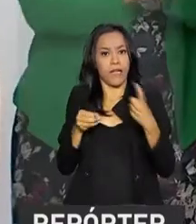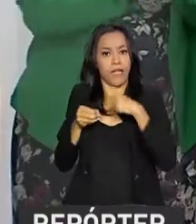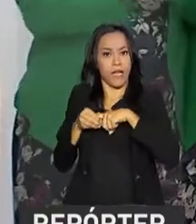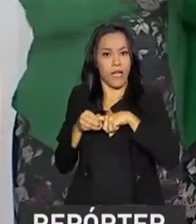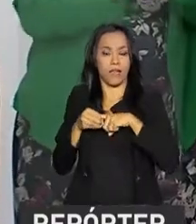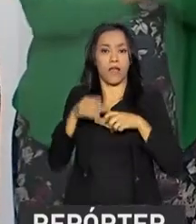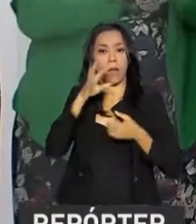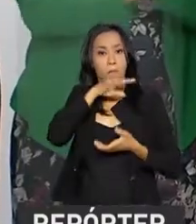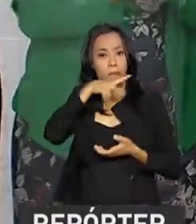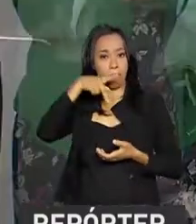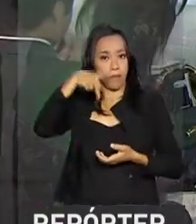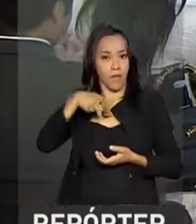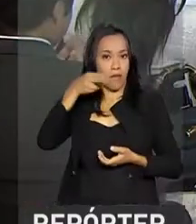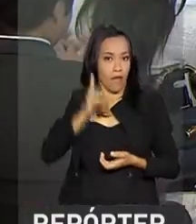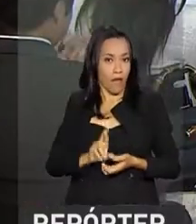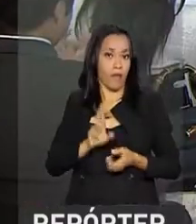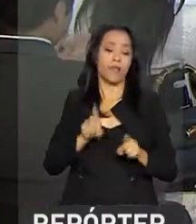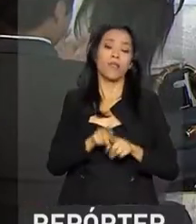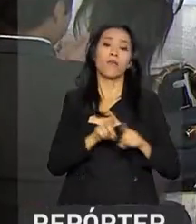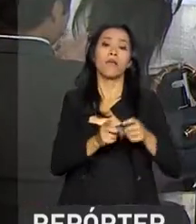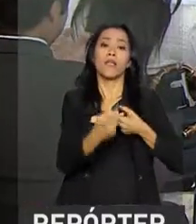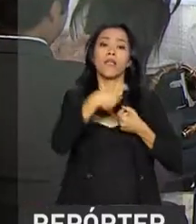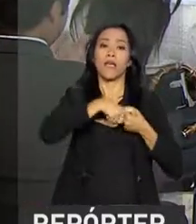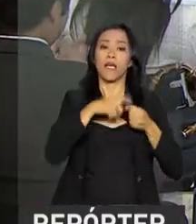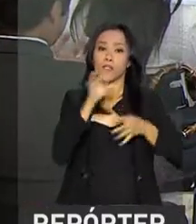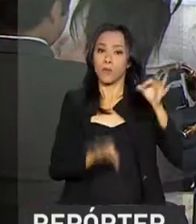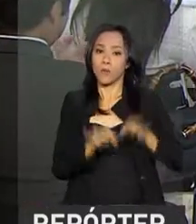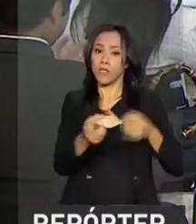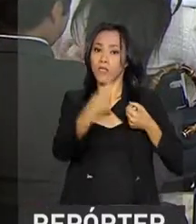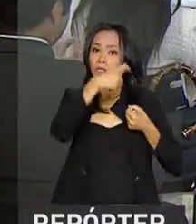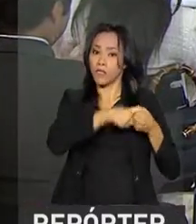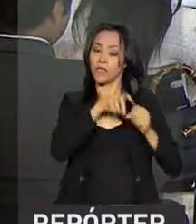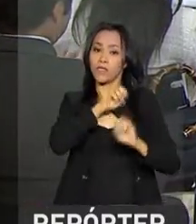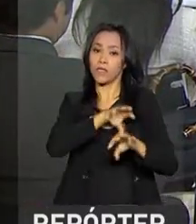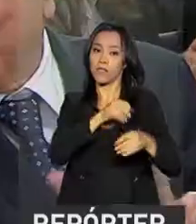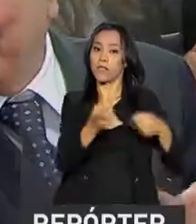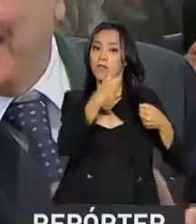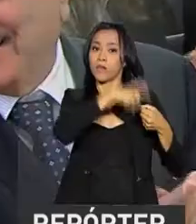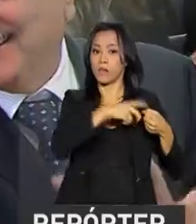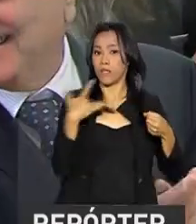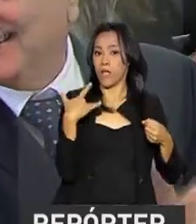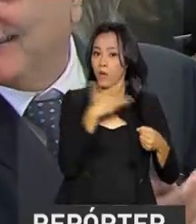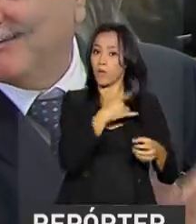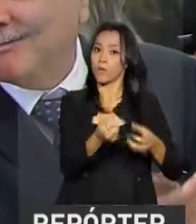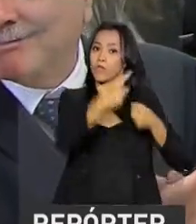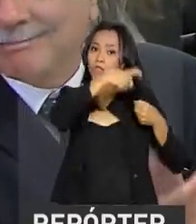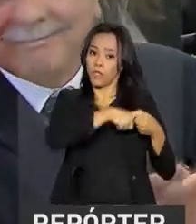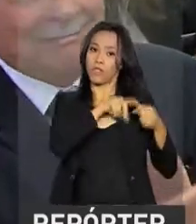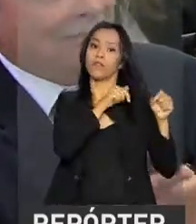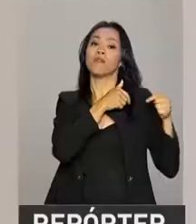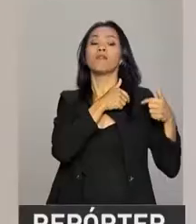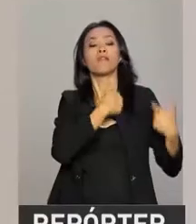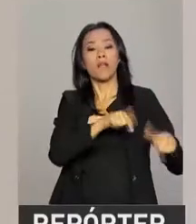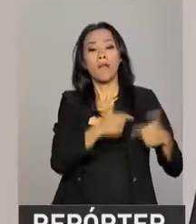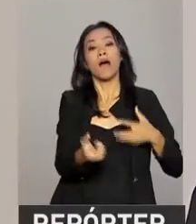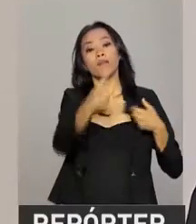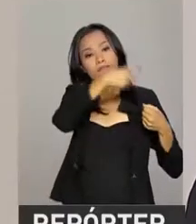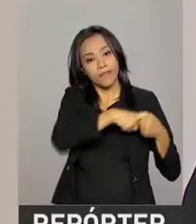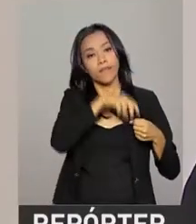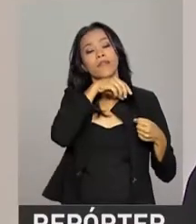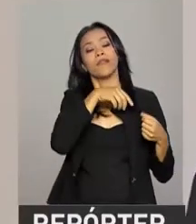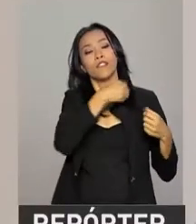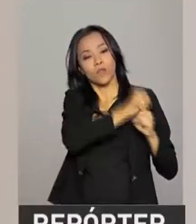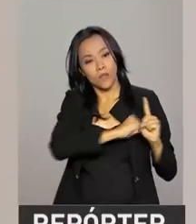e pelos ministérios da justiça educação cultura trabalho saúde e do desenvolvimento social também vão poder